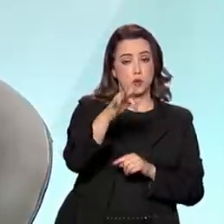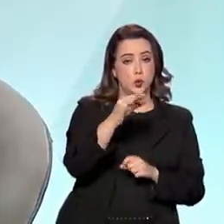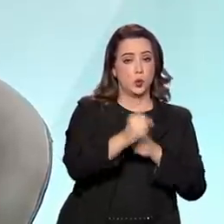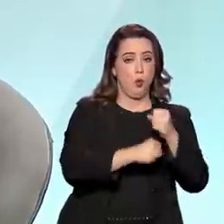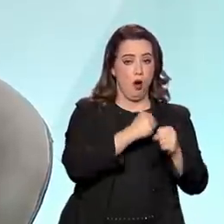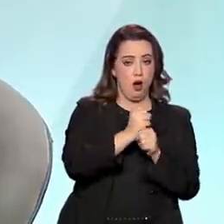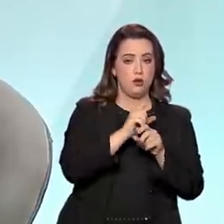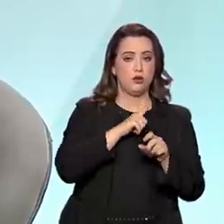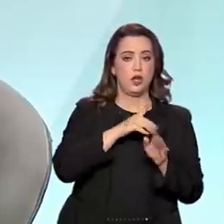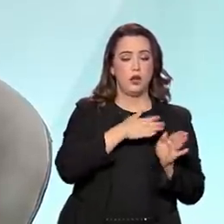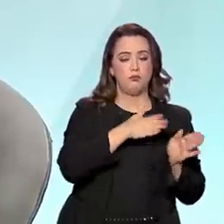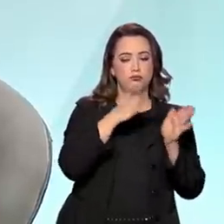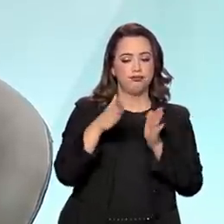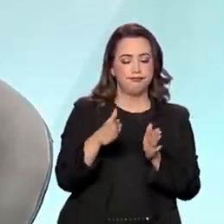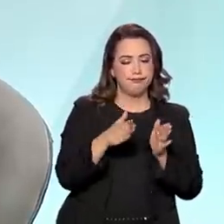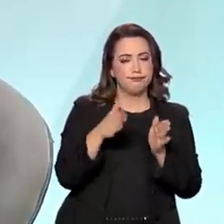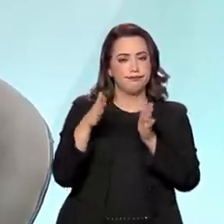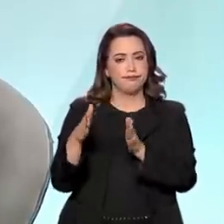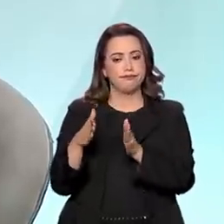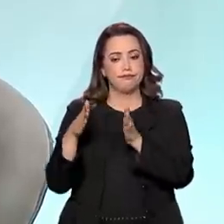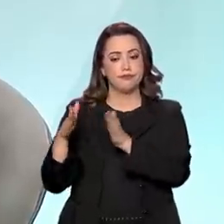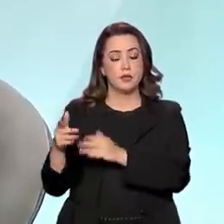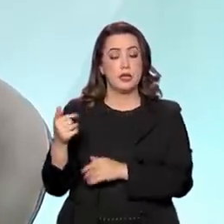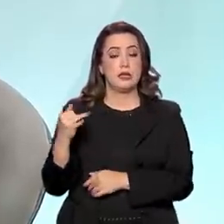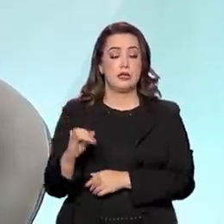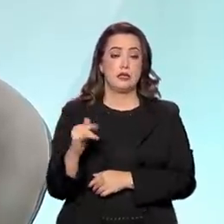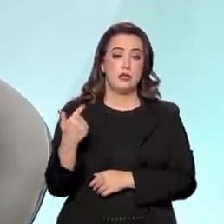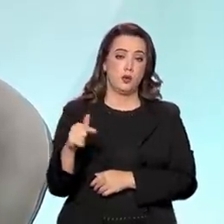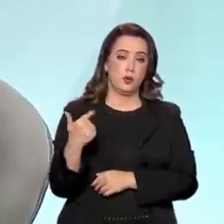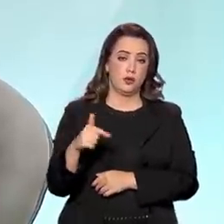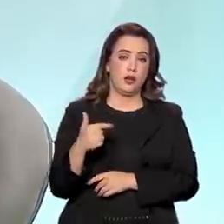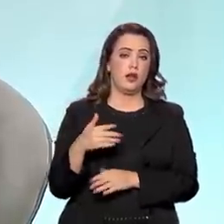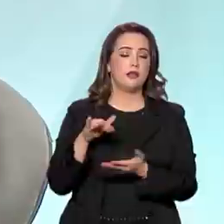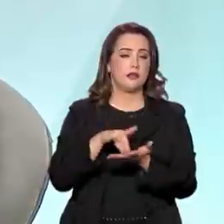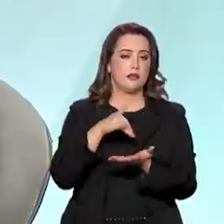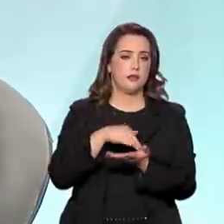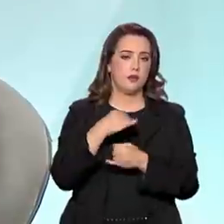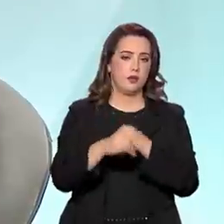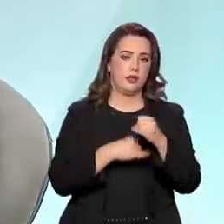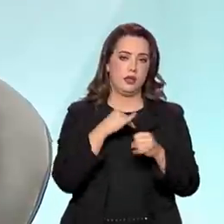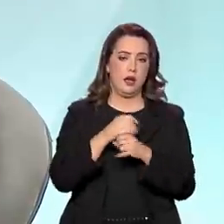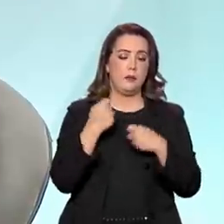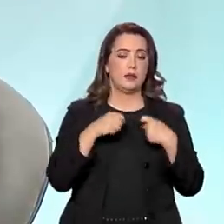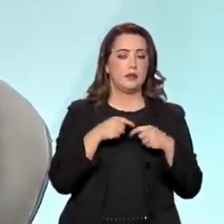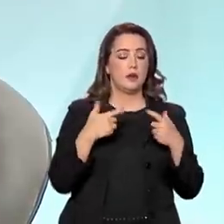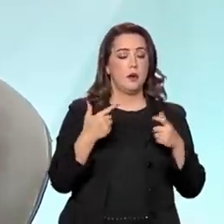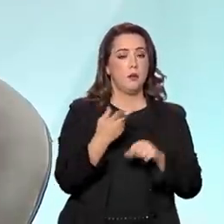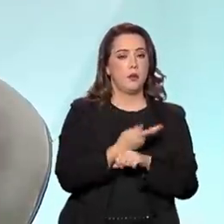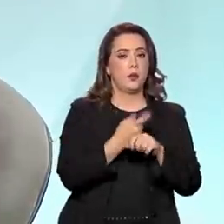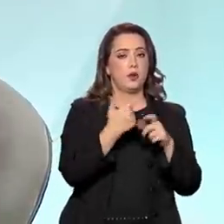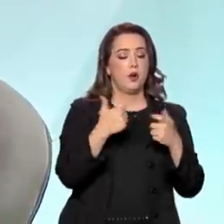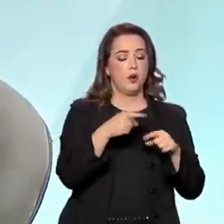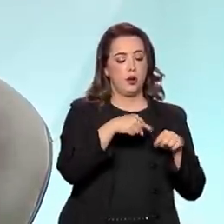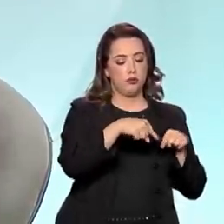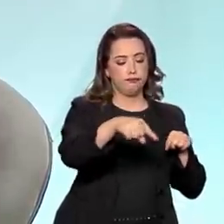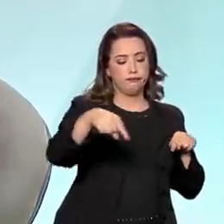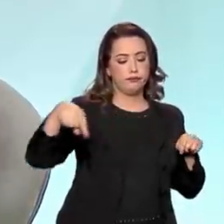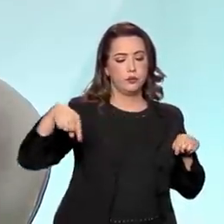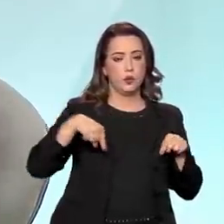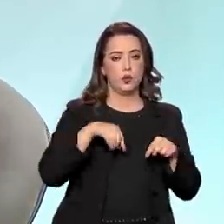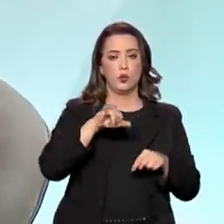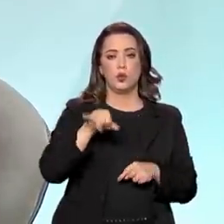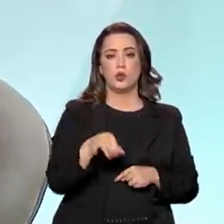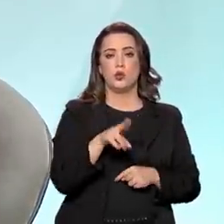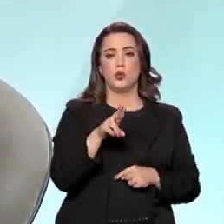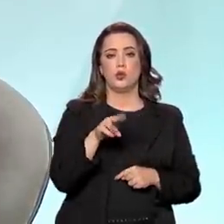etapas se por acaso ele não tiver acesso à internet aí tem que procurar uma junta de Serviço Militar quase